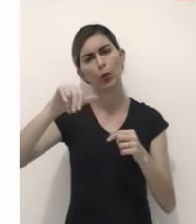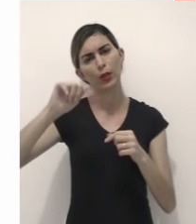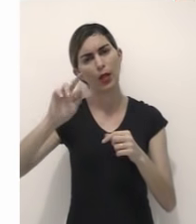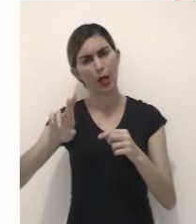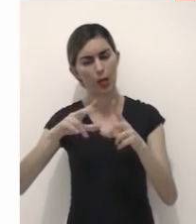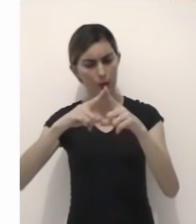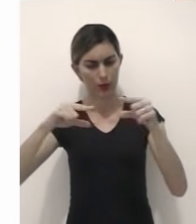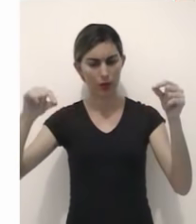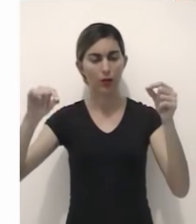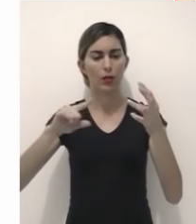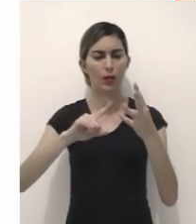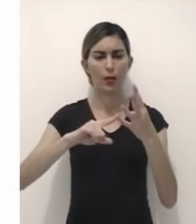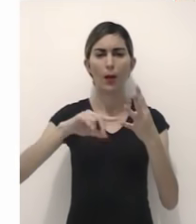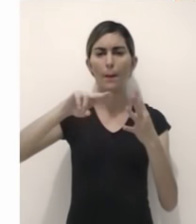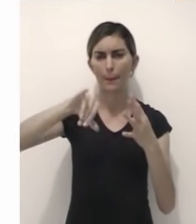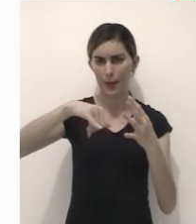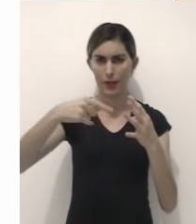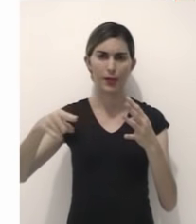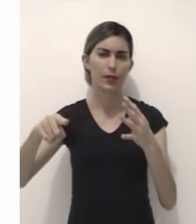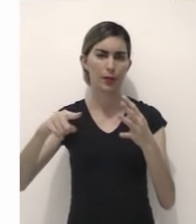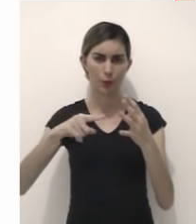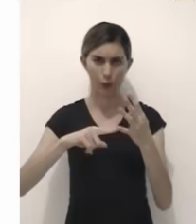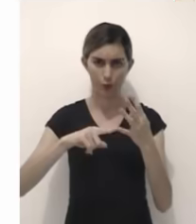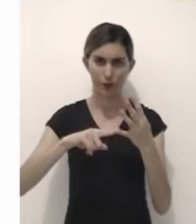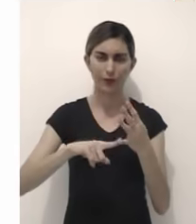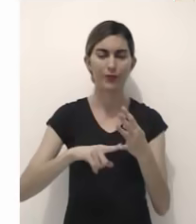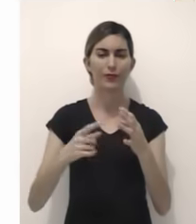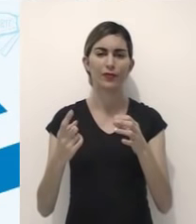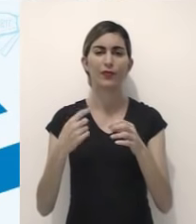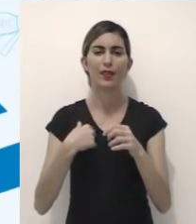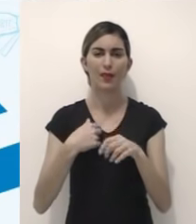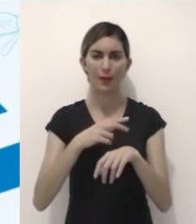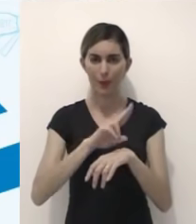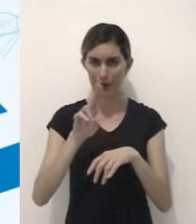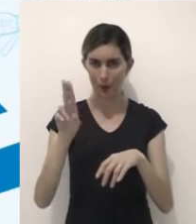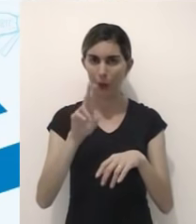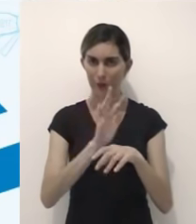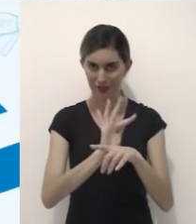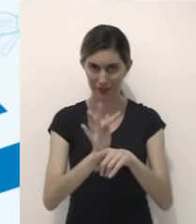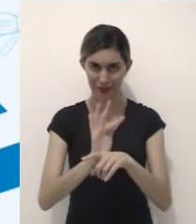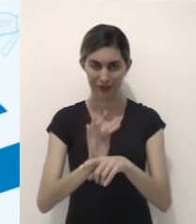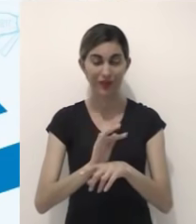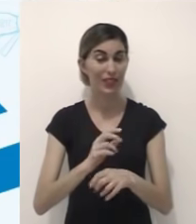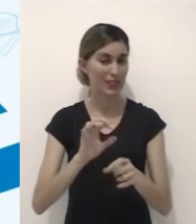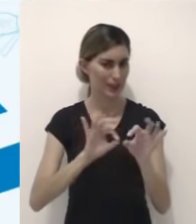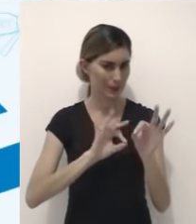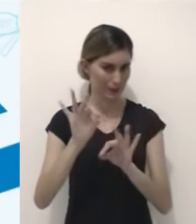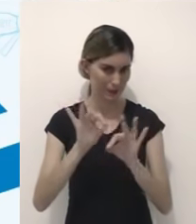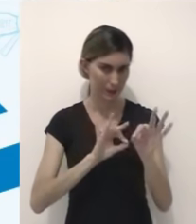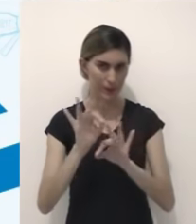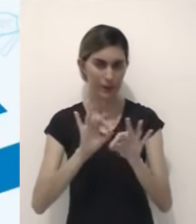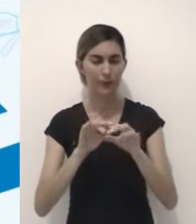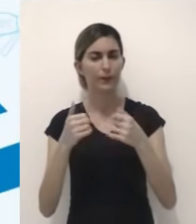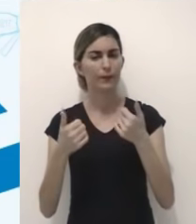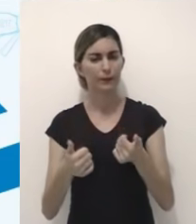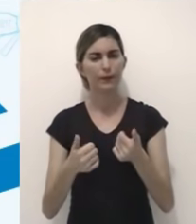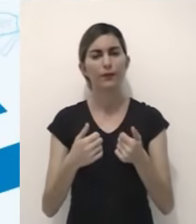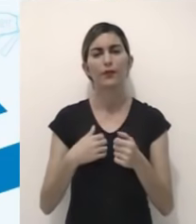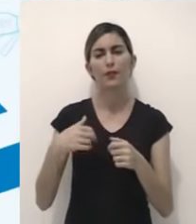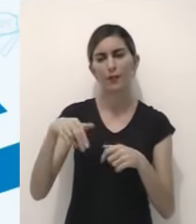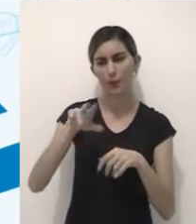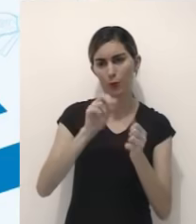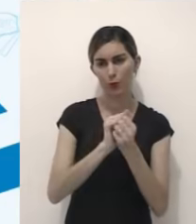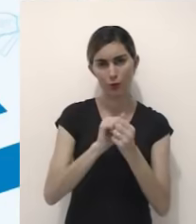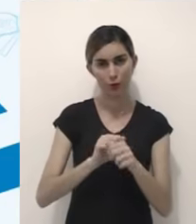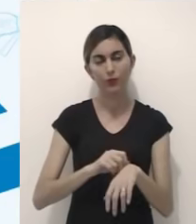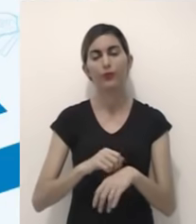último, vamos falar da missão Artemis, o retorno. Parece até nome de filme, né? Se preparem,